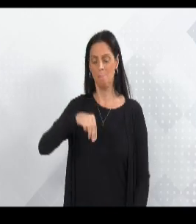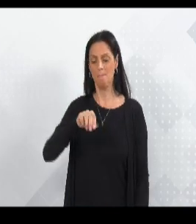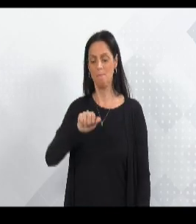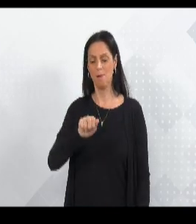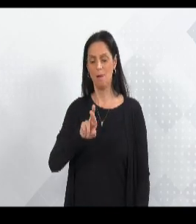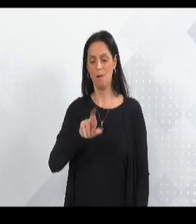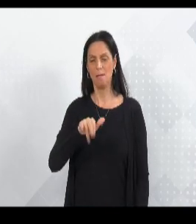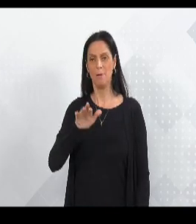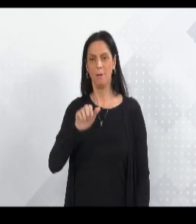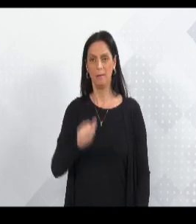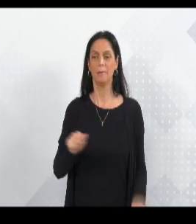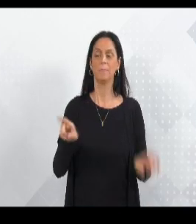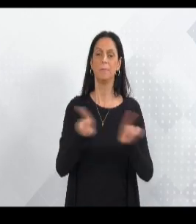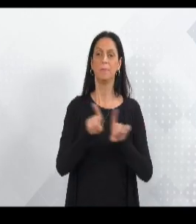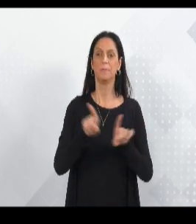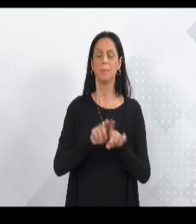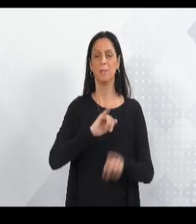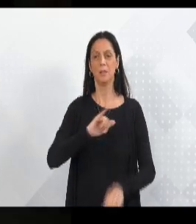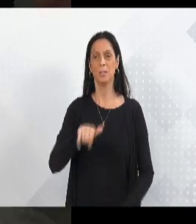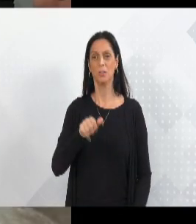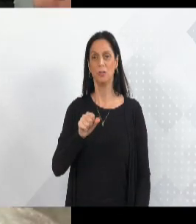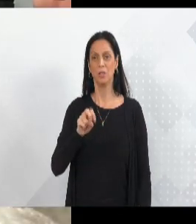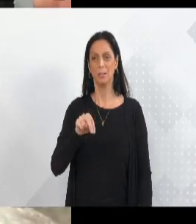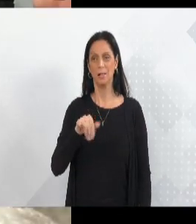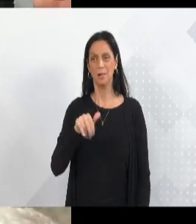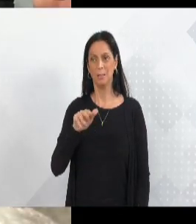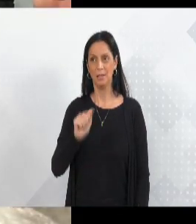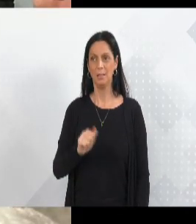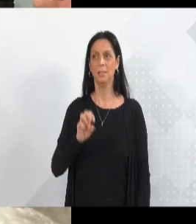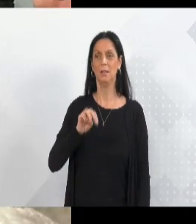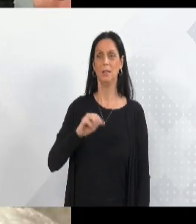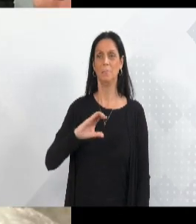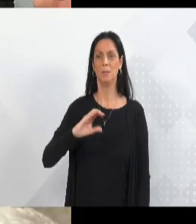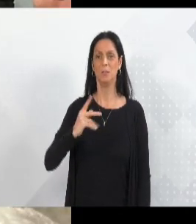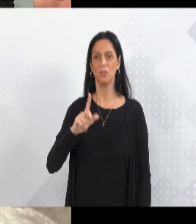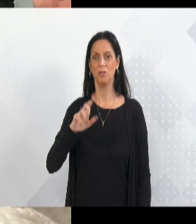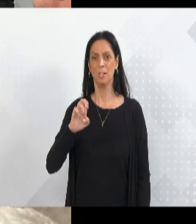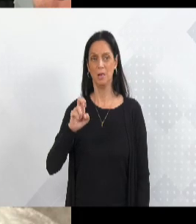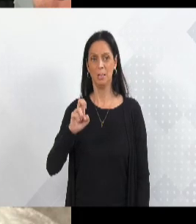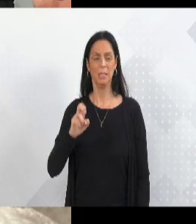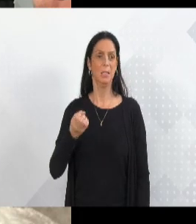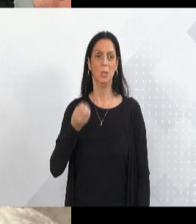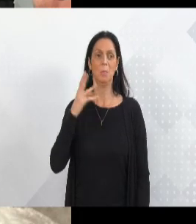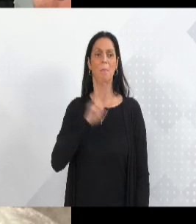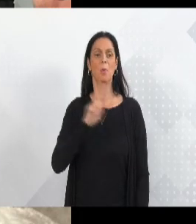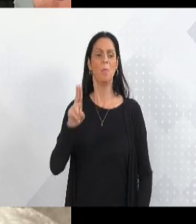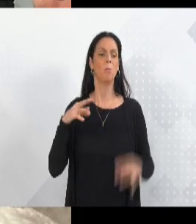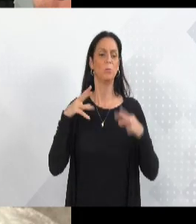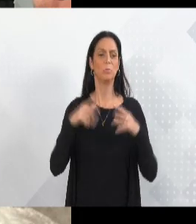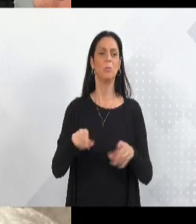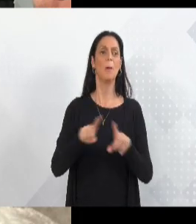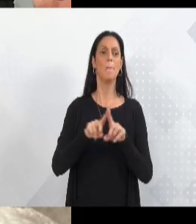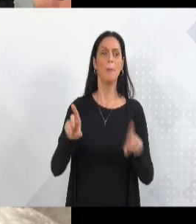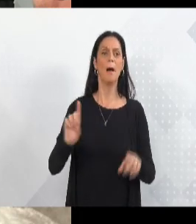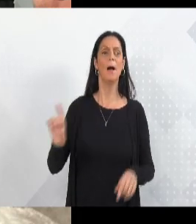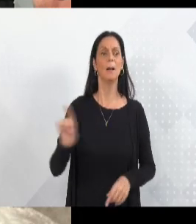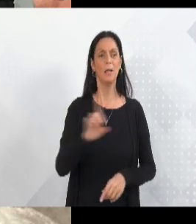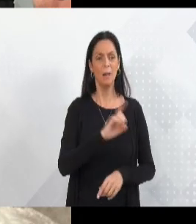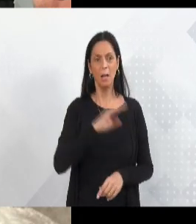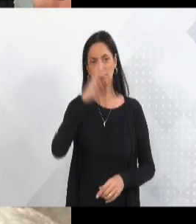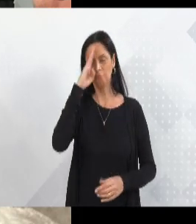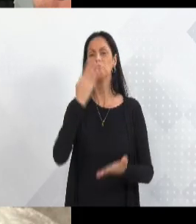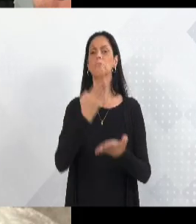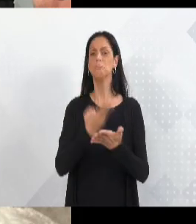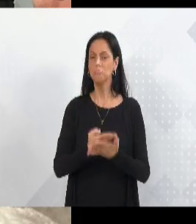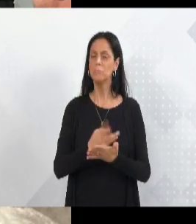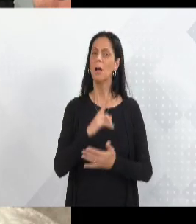Marina, a Janaína, a Michele, e tem mais outras que agora não vou lembrar o nome, que estiveram cada minuto acreditando